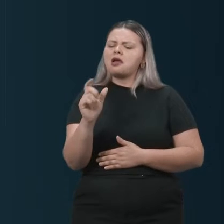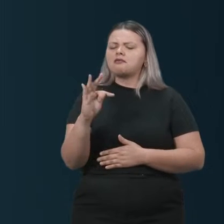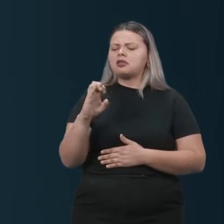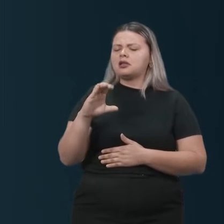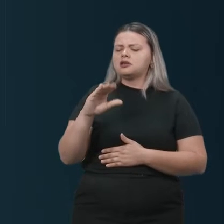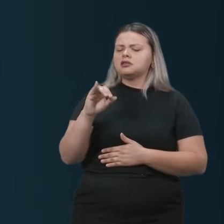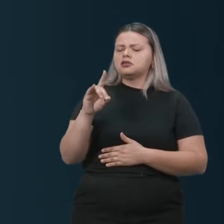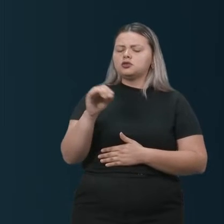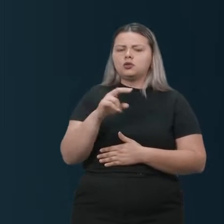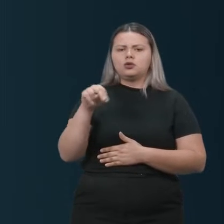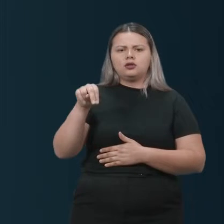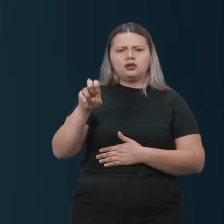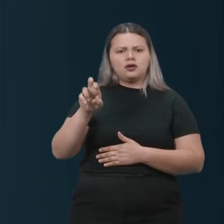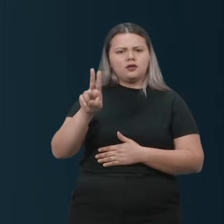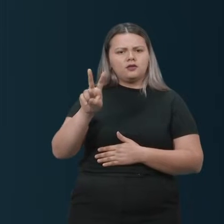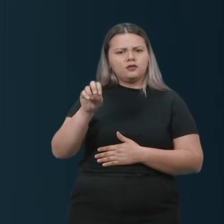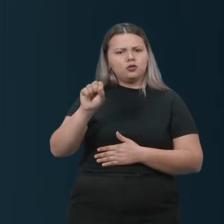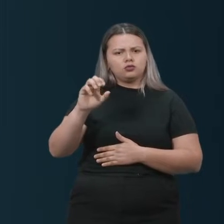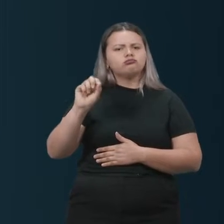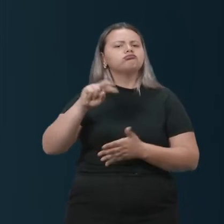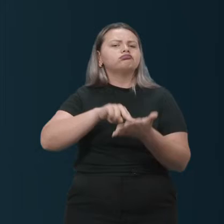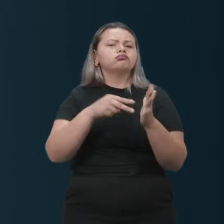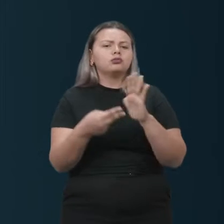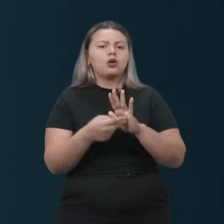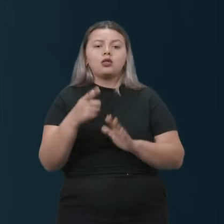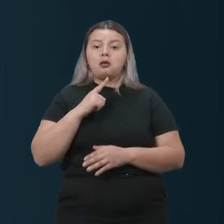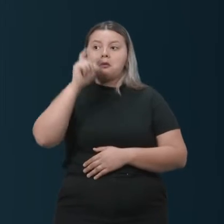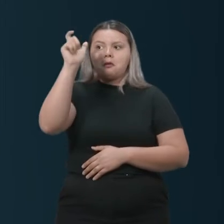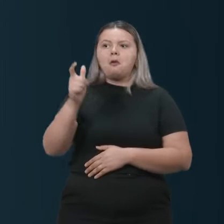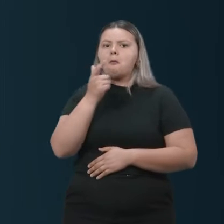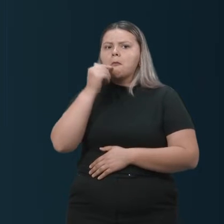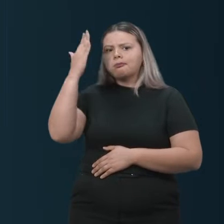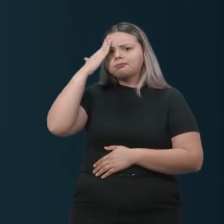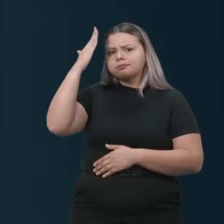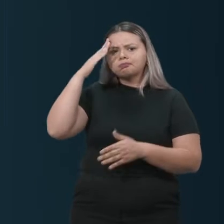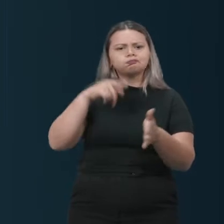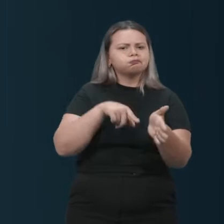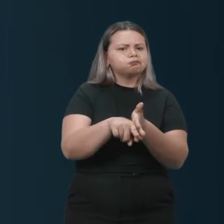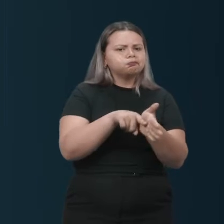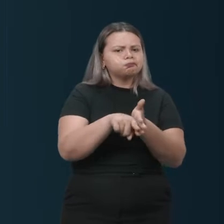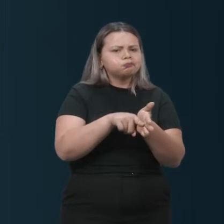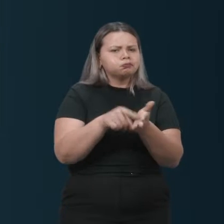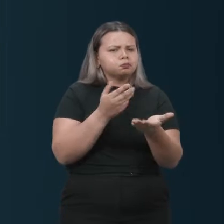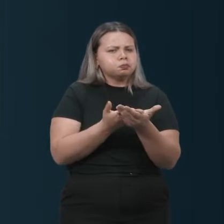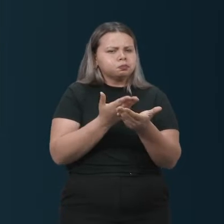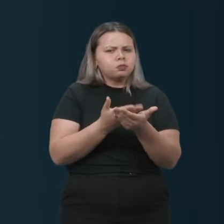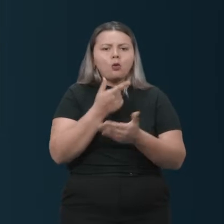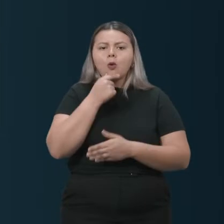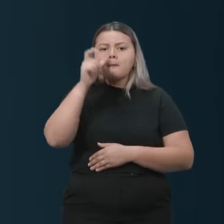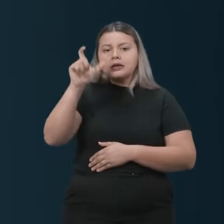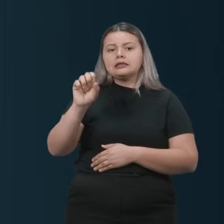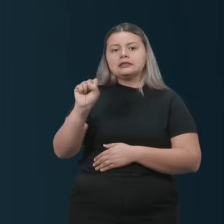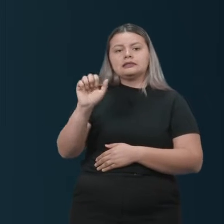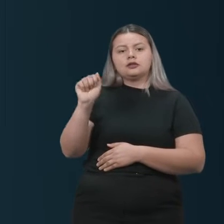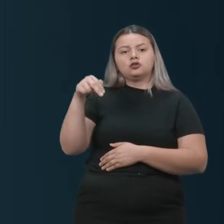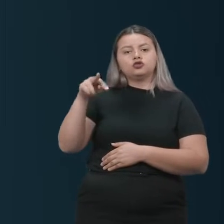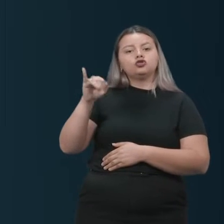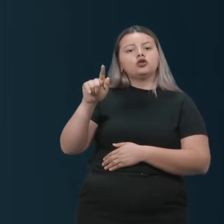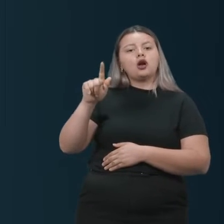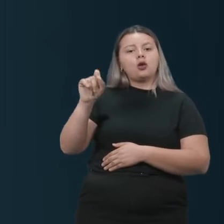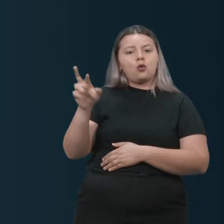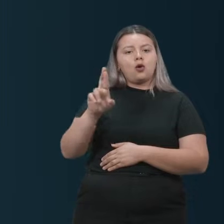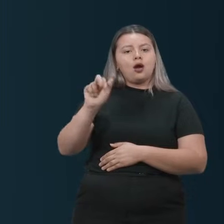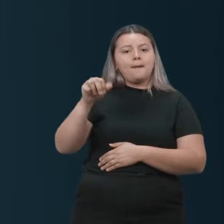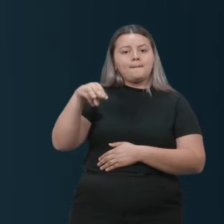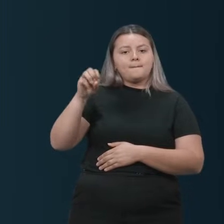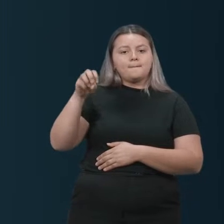nervoso, não tem como deixar de mencionar o pesquisador Santiago Ramón y Cajal, que foi o